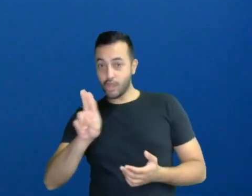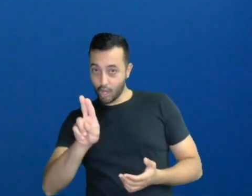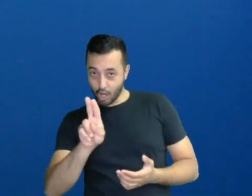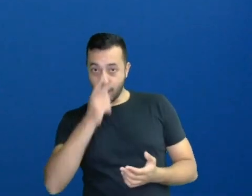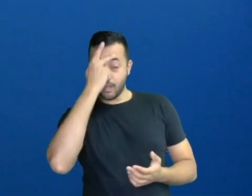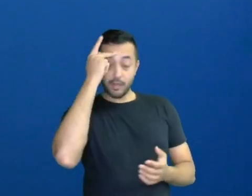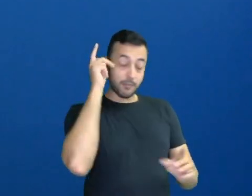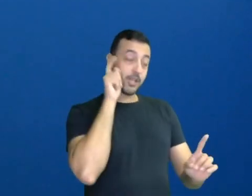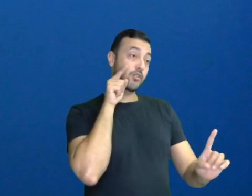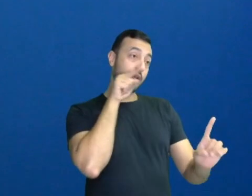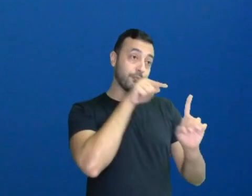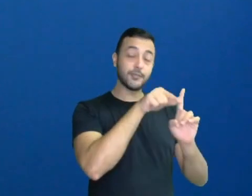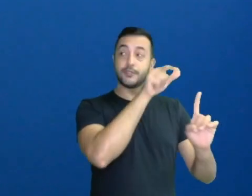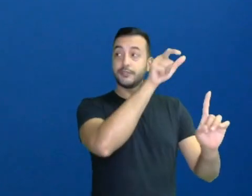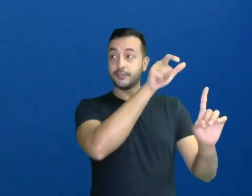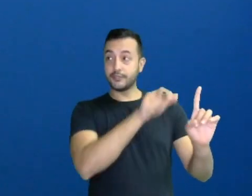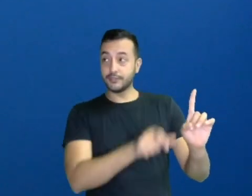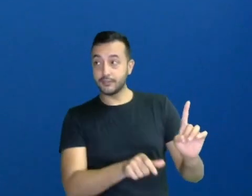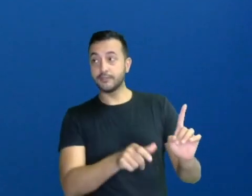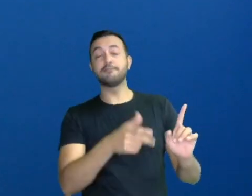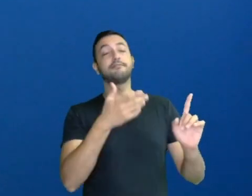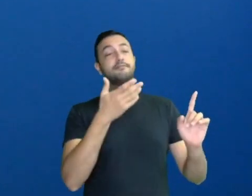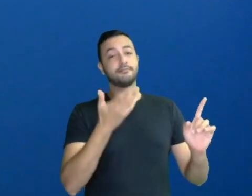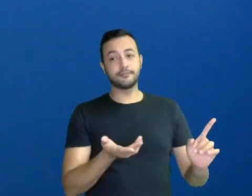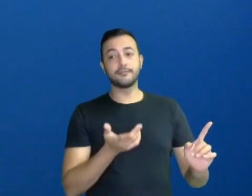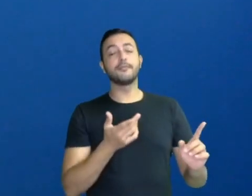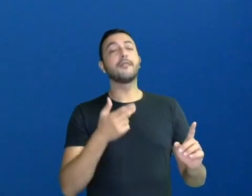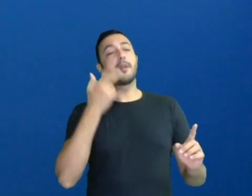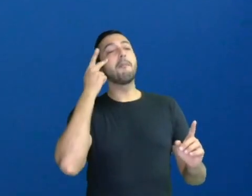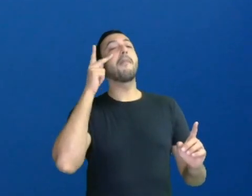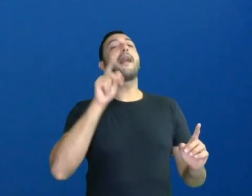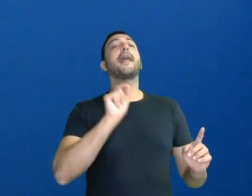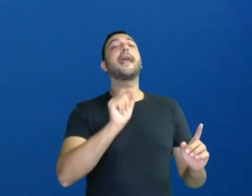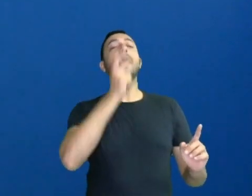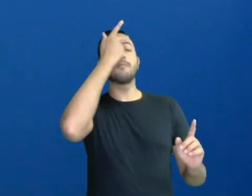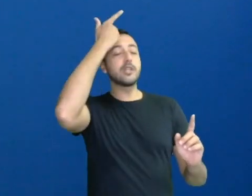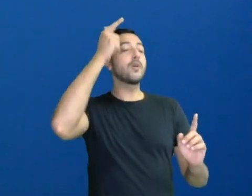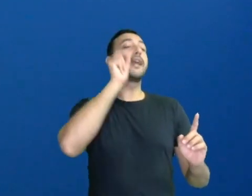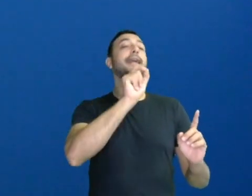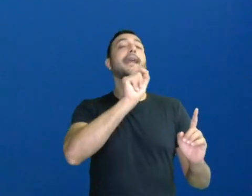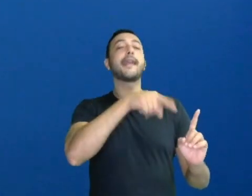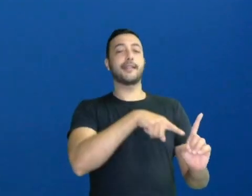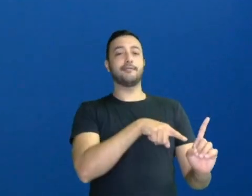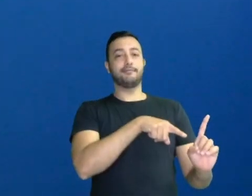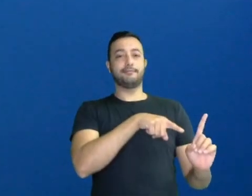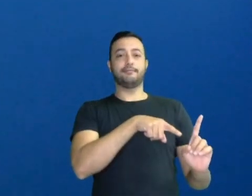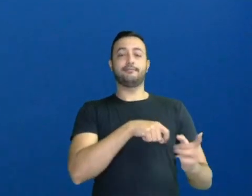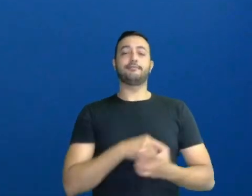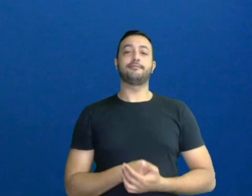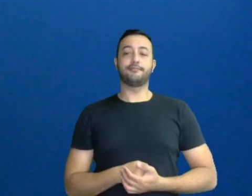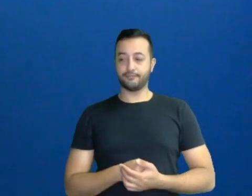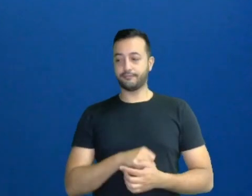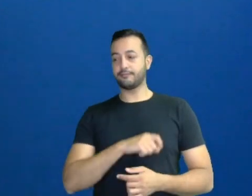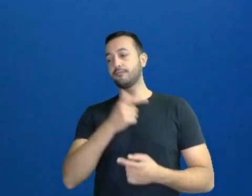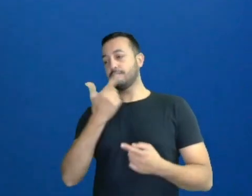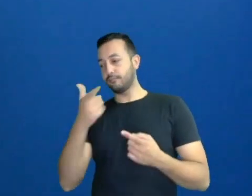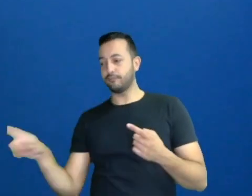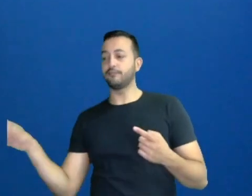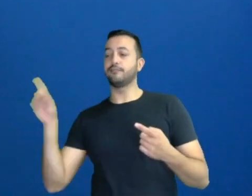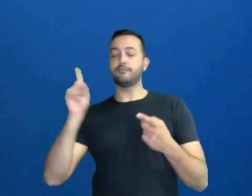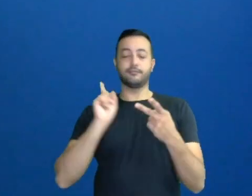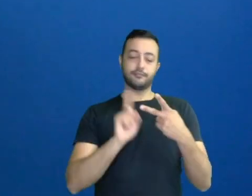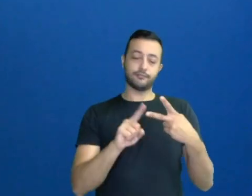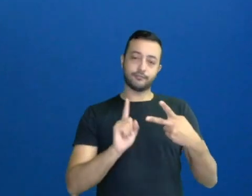para quem é esse bilhete né o meu destinatário outra